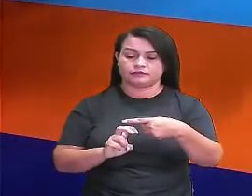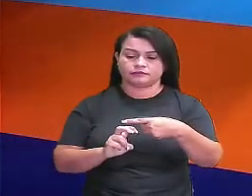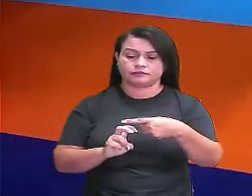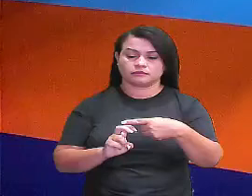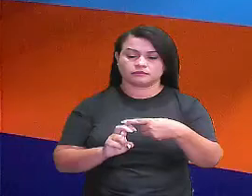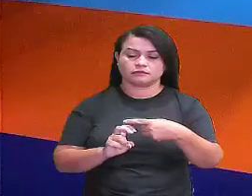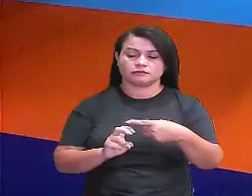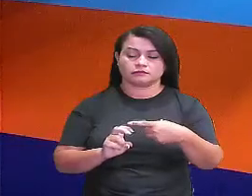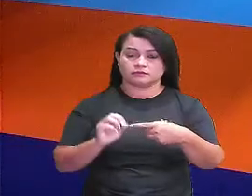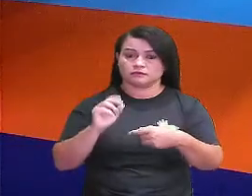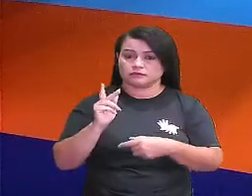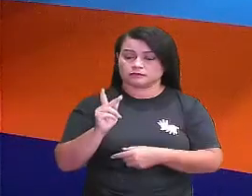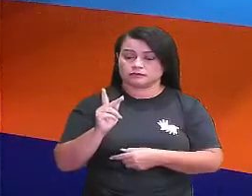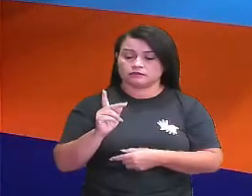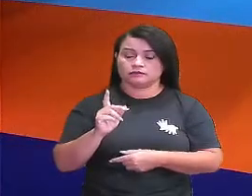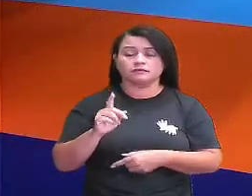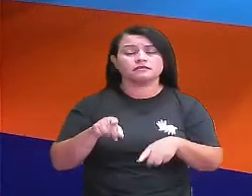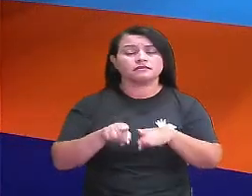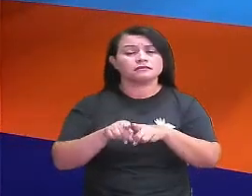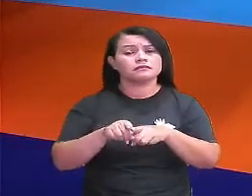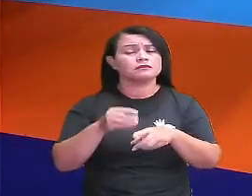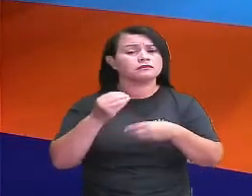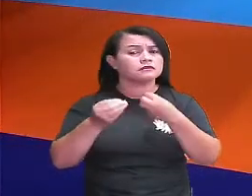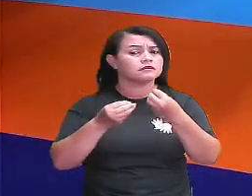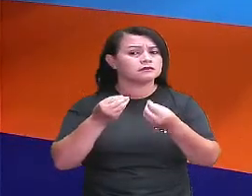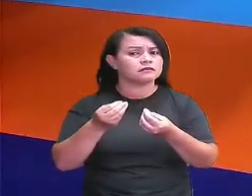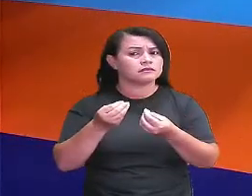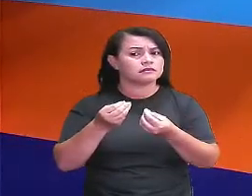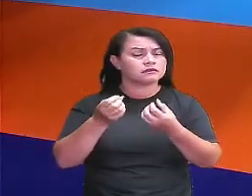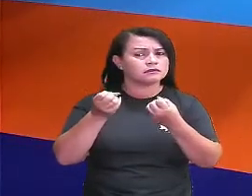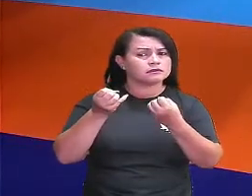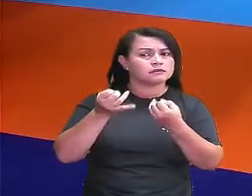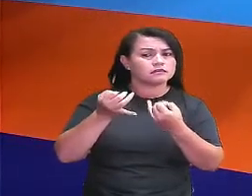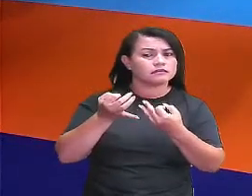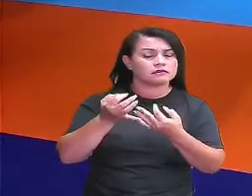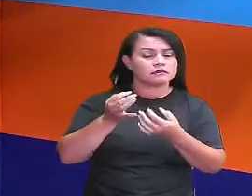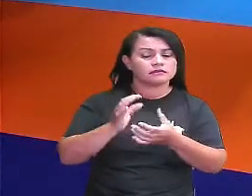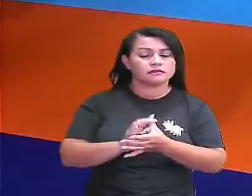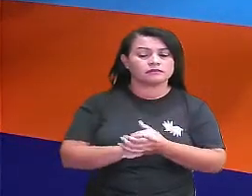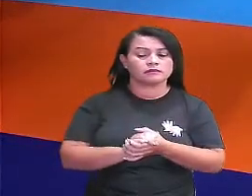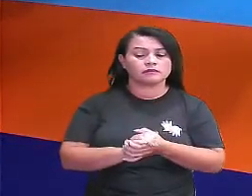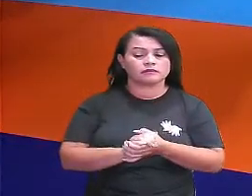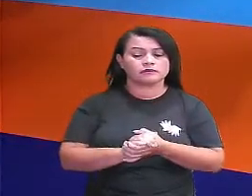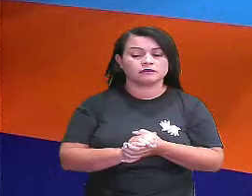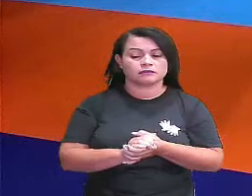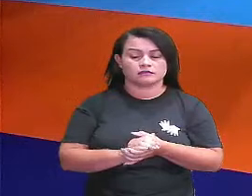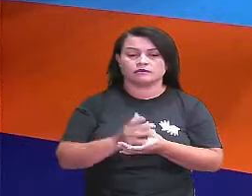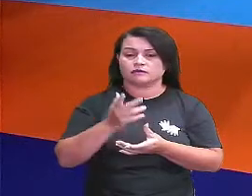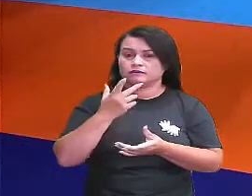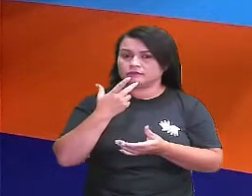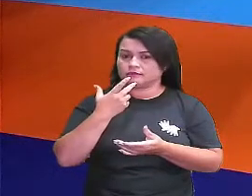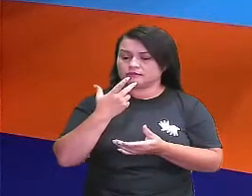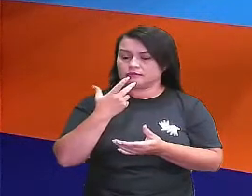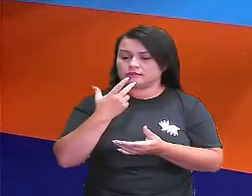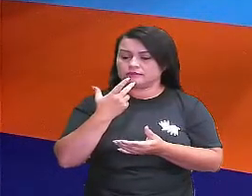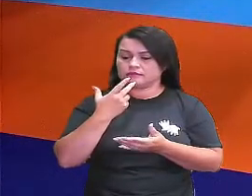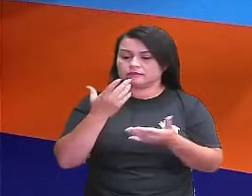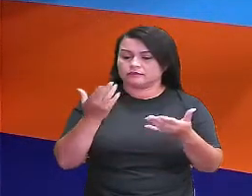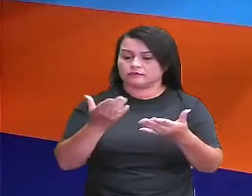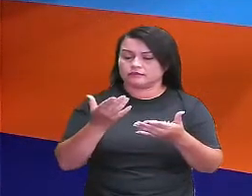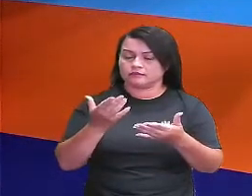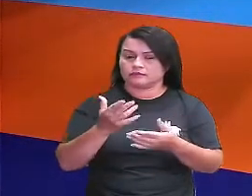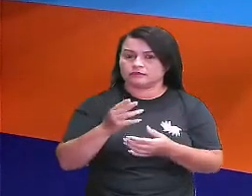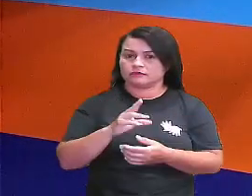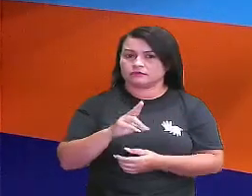3/5, tá? E aí, como é que a gente faz a leitura dessa fração? A gente acabou de falar, né, gente? A gente chama essa fração